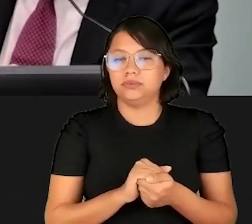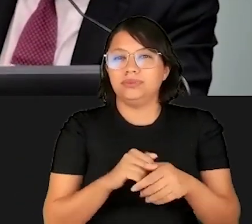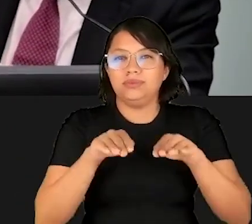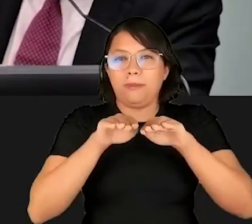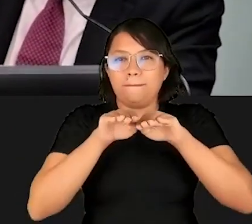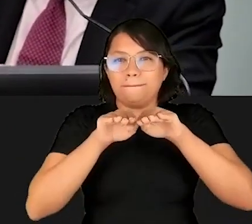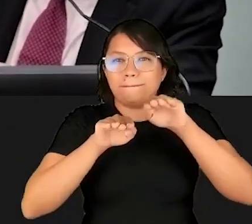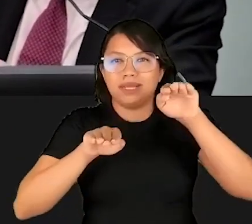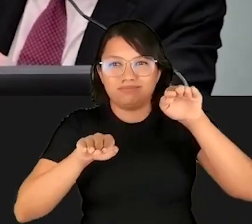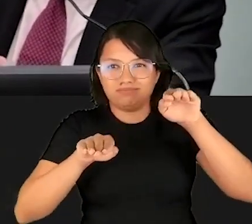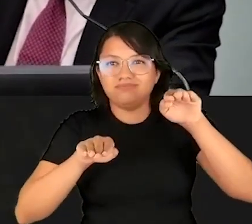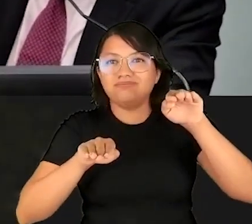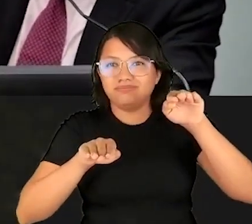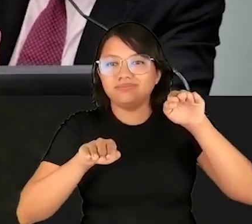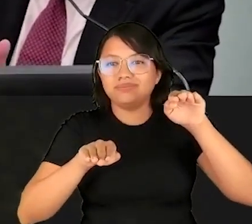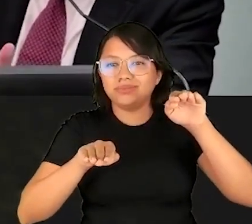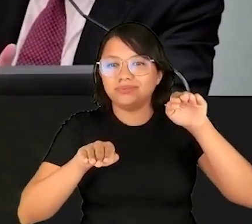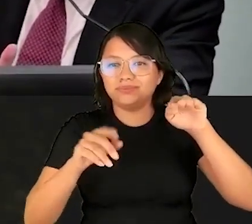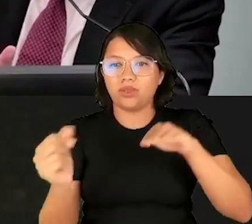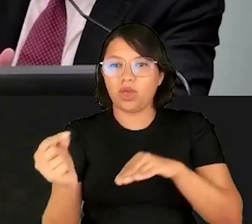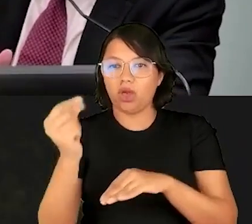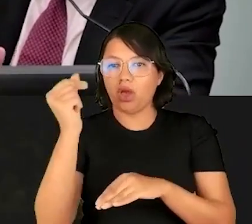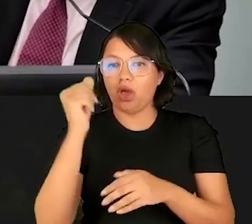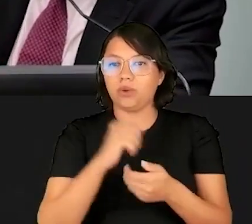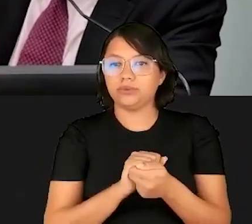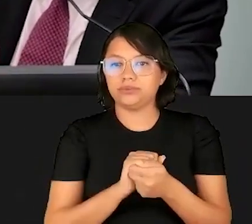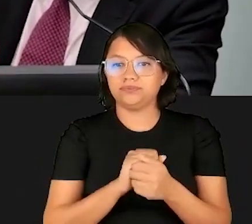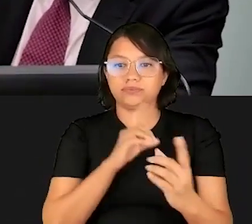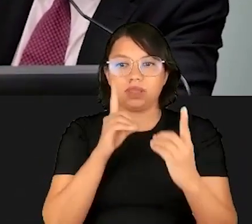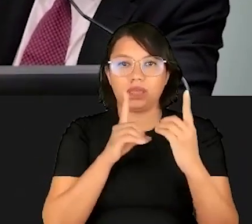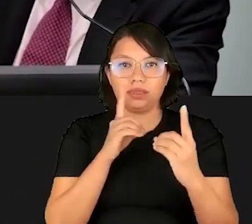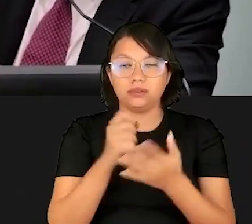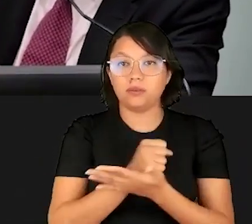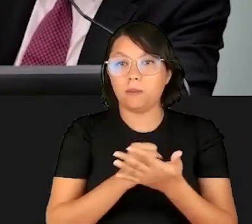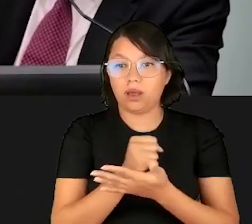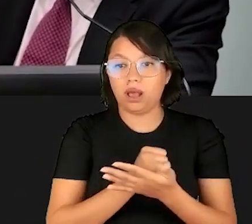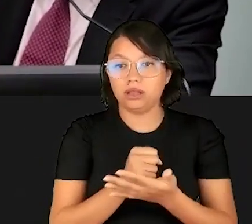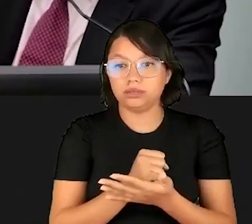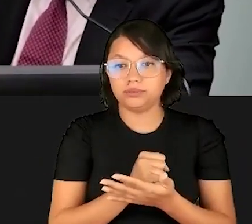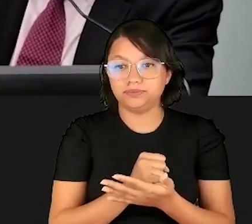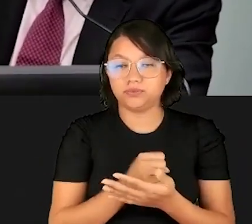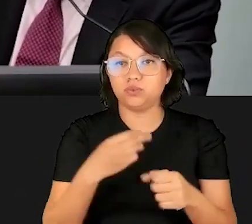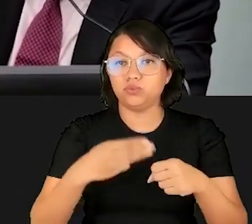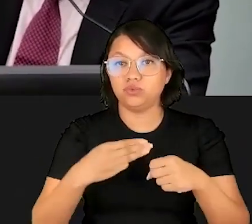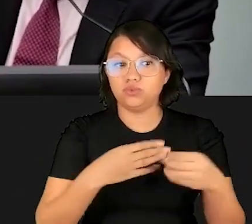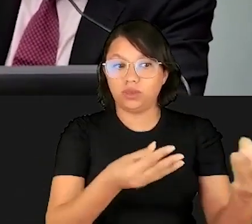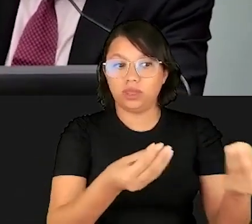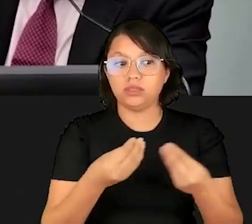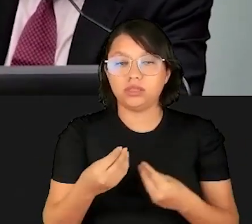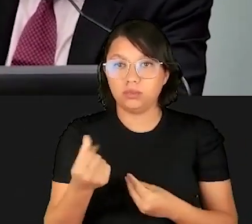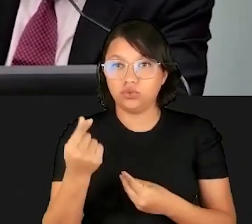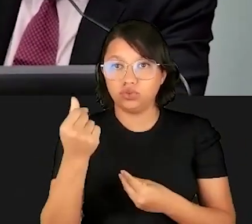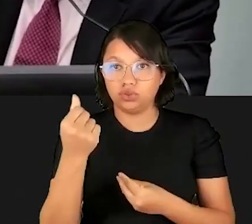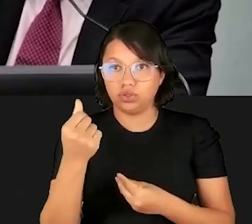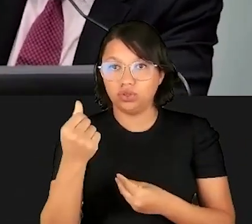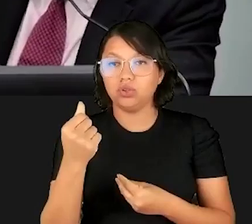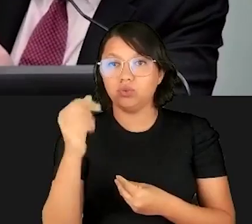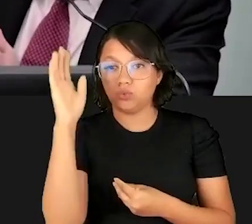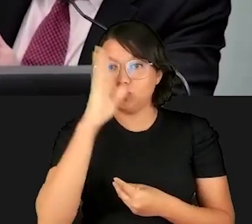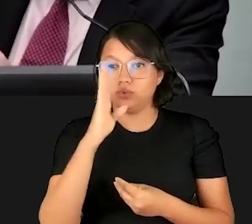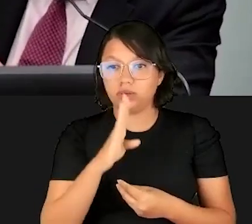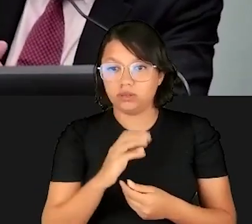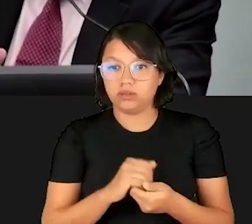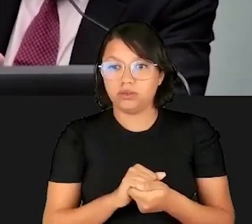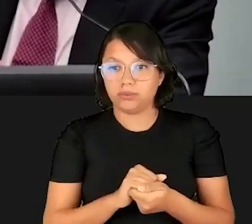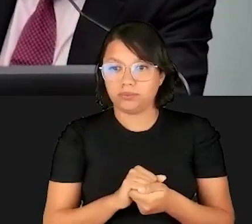modelo de remuneração. No Brasil, atenção básica, os municípios recebem o repasse da União per capita e trabalham